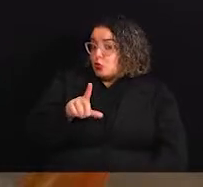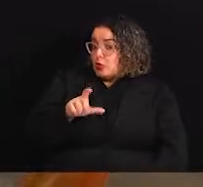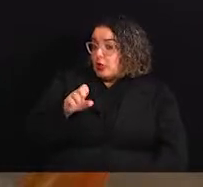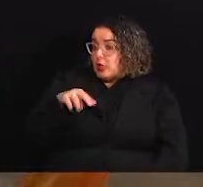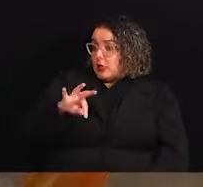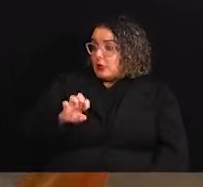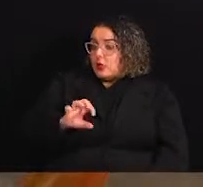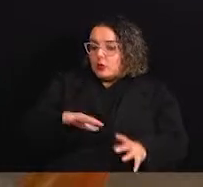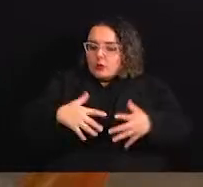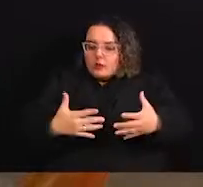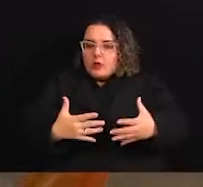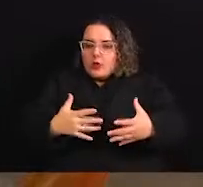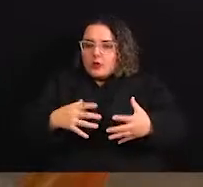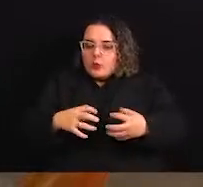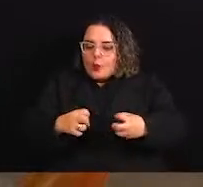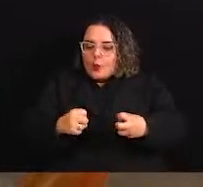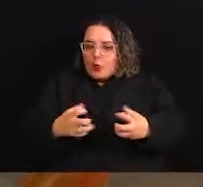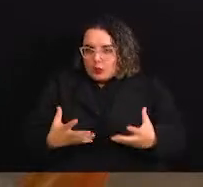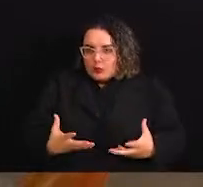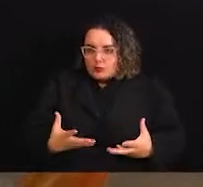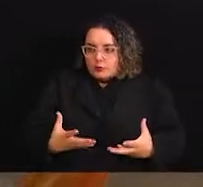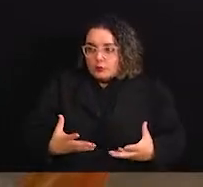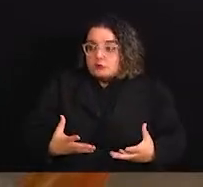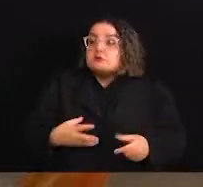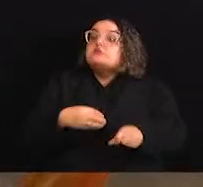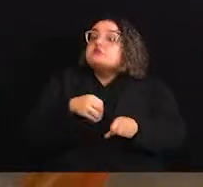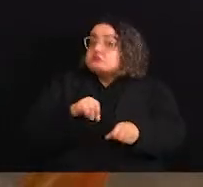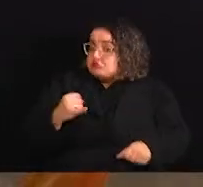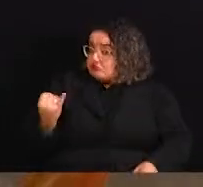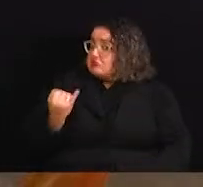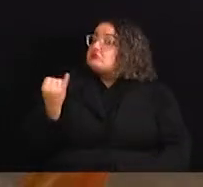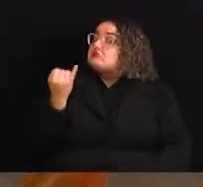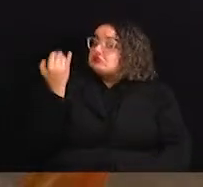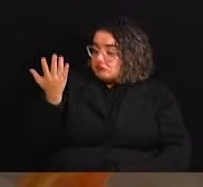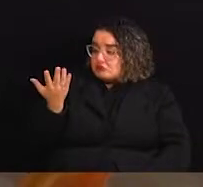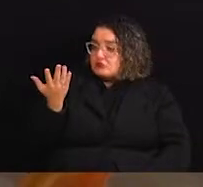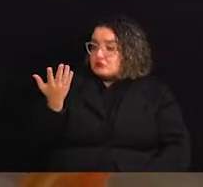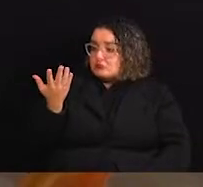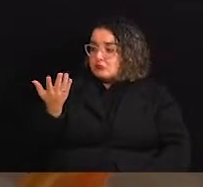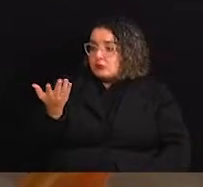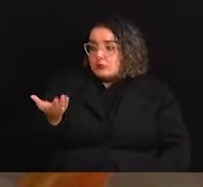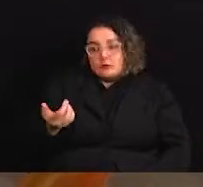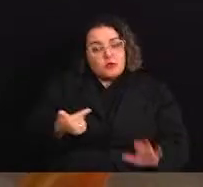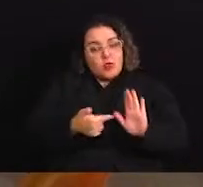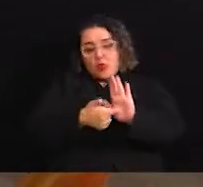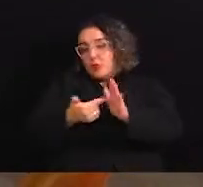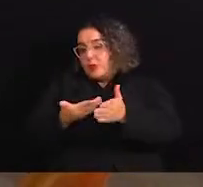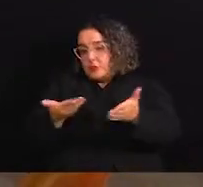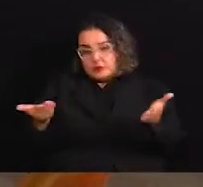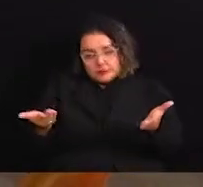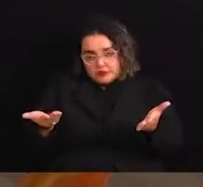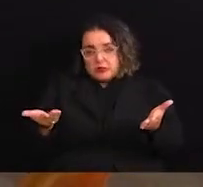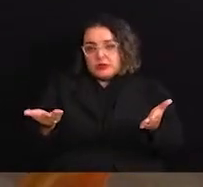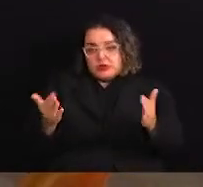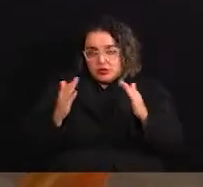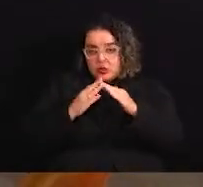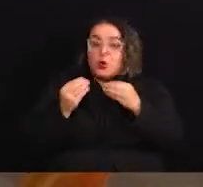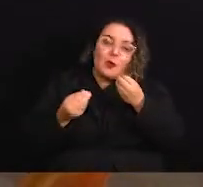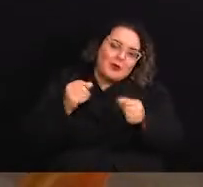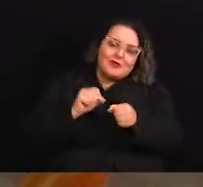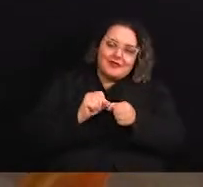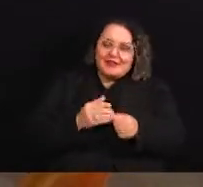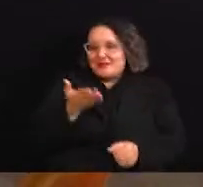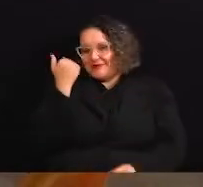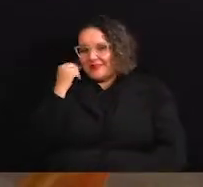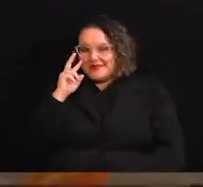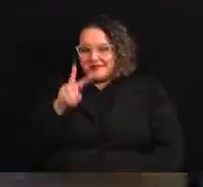dentro bem sequinho. Por fora bem sequinho. Olha só, dicas preciosas, e a gente só resta mostrar para vocês aí de casa como